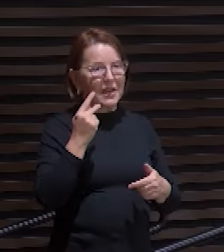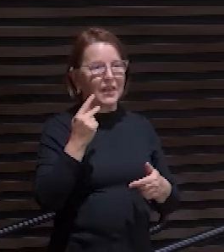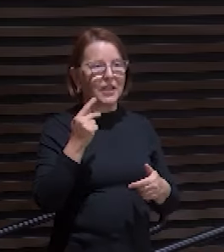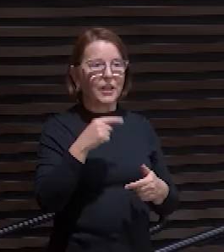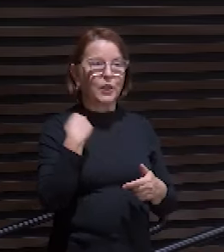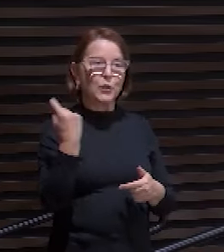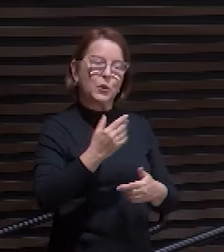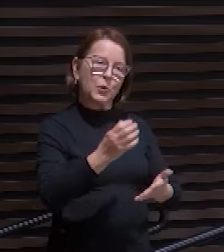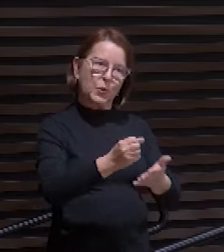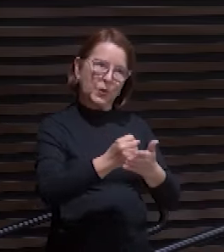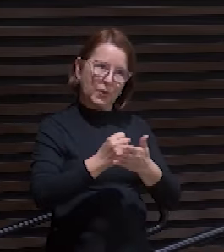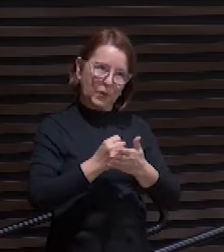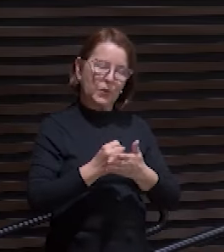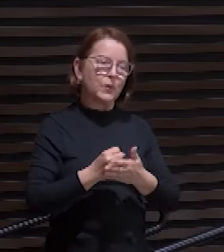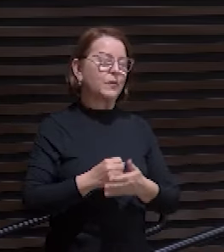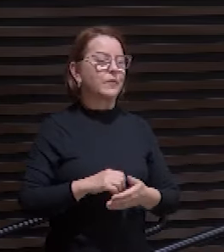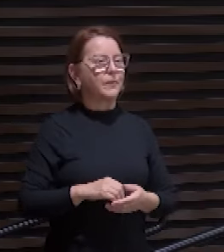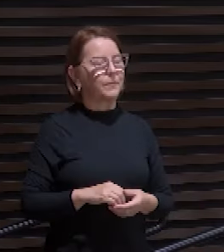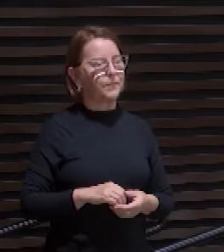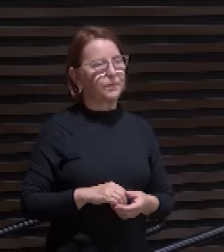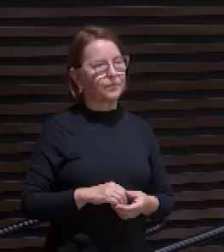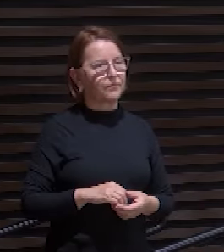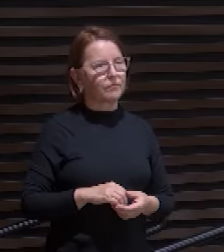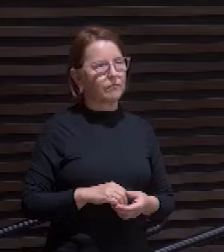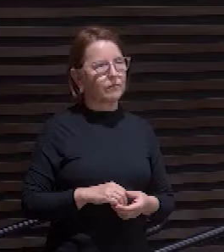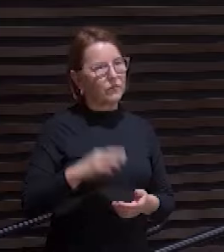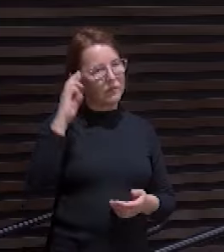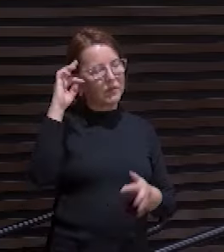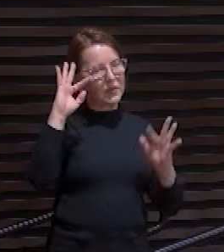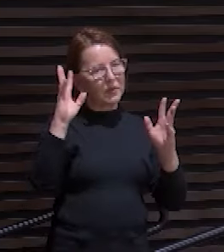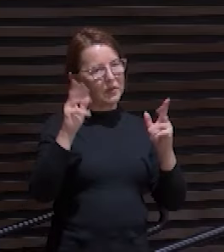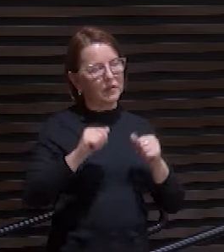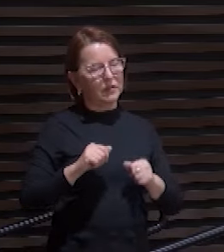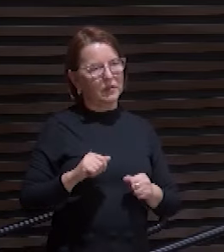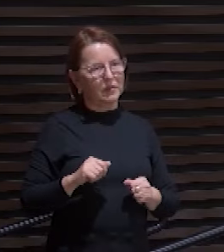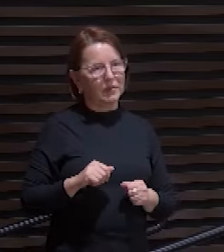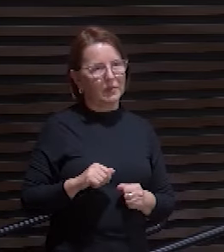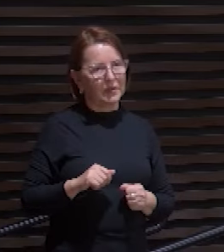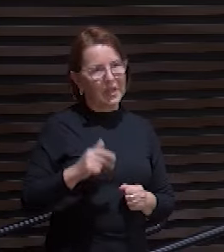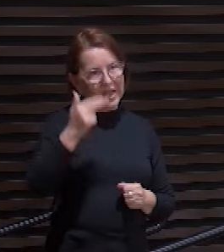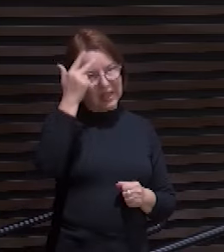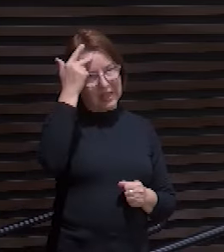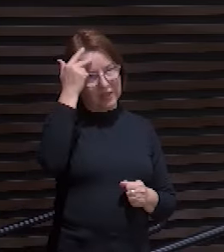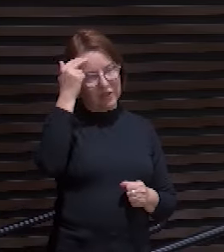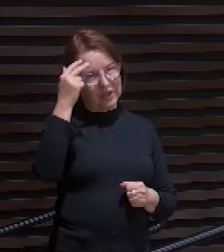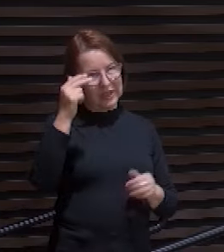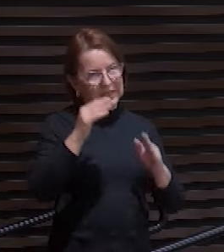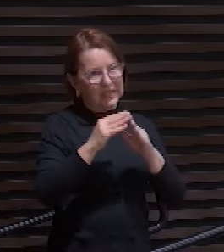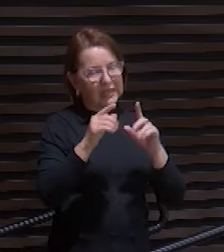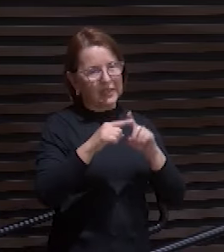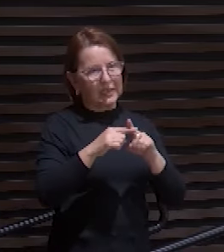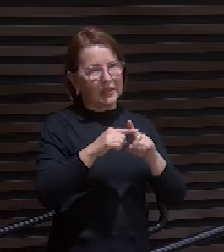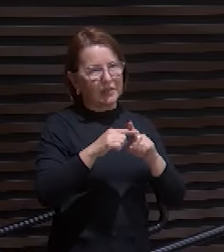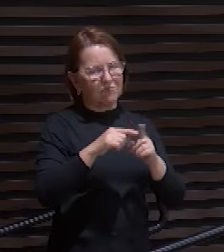Isso é o maravilhoso. E nós vamos ver na história da igreja vários